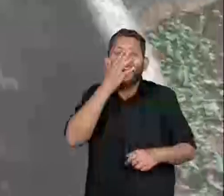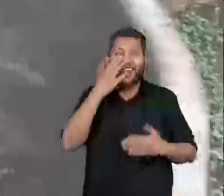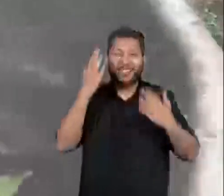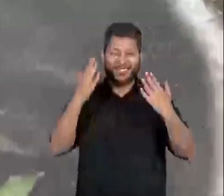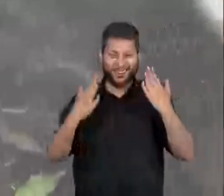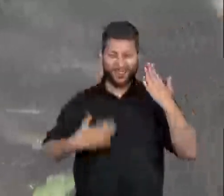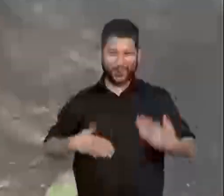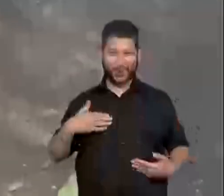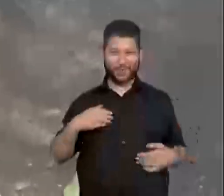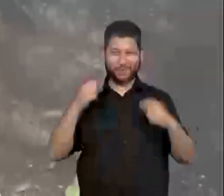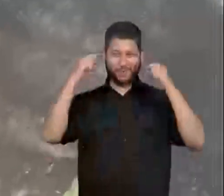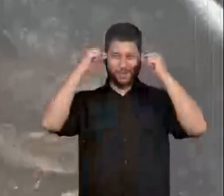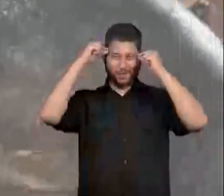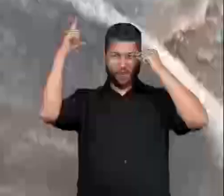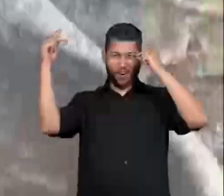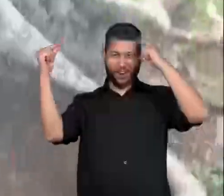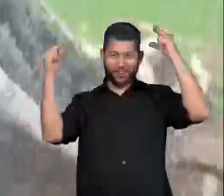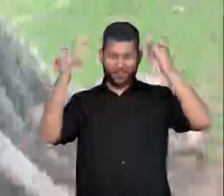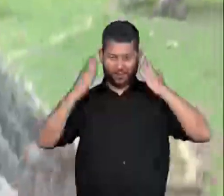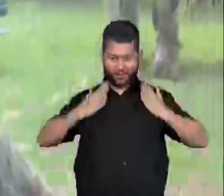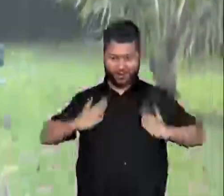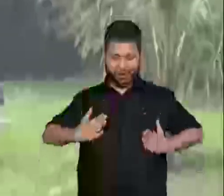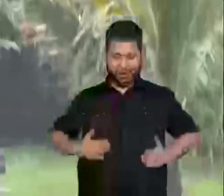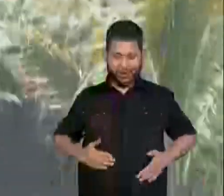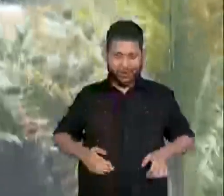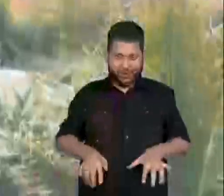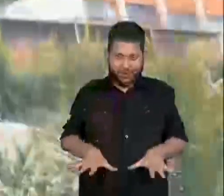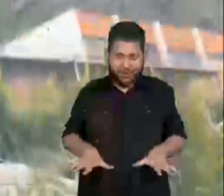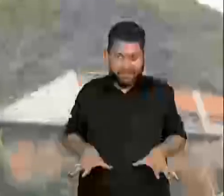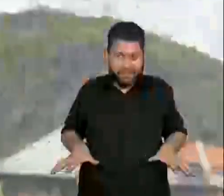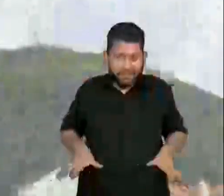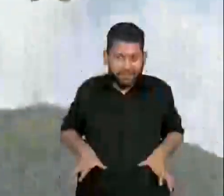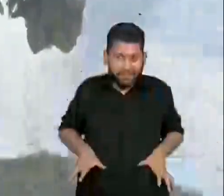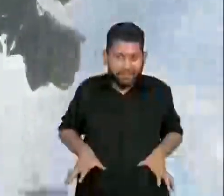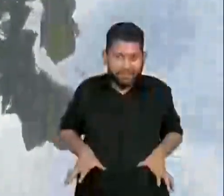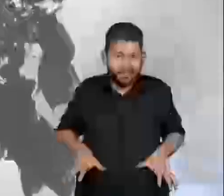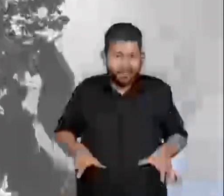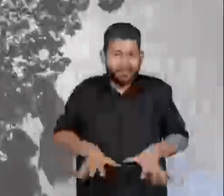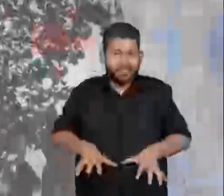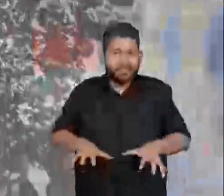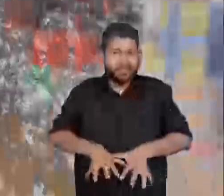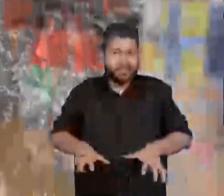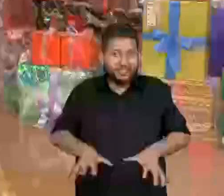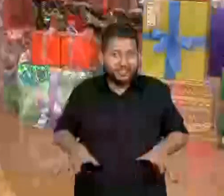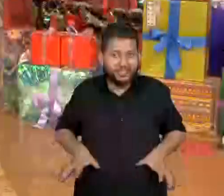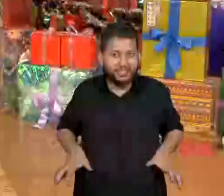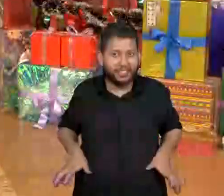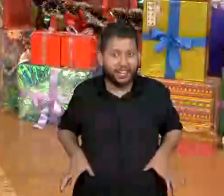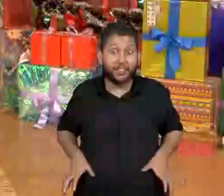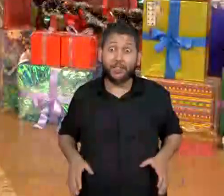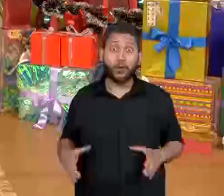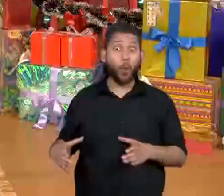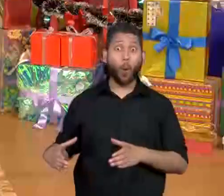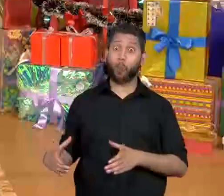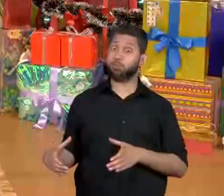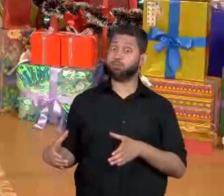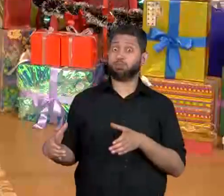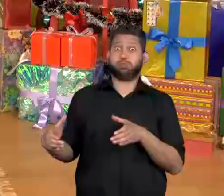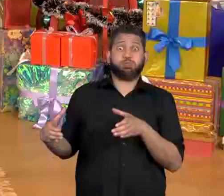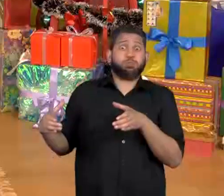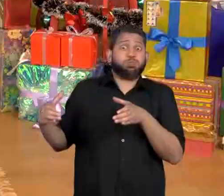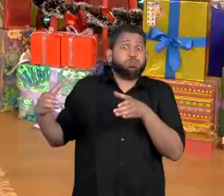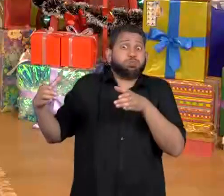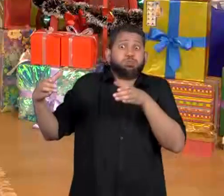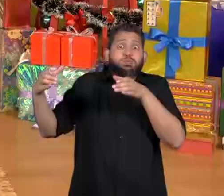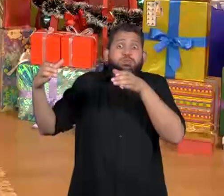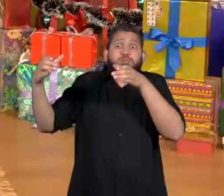como aí uma âncora, né, sustentando. Uhum. E olha só o tamanho também desse vegetal, Sim, né? Sim, uma